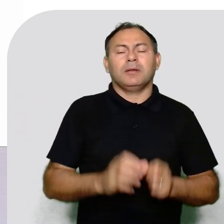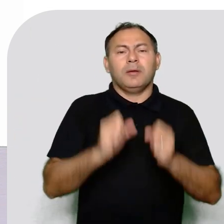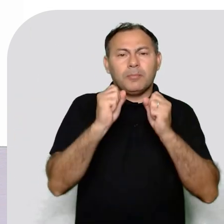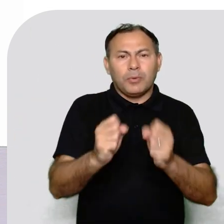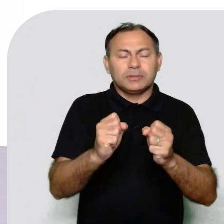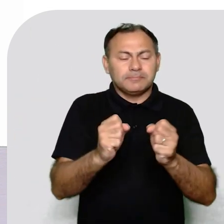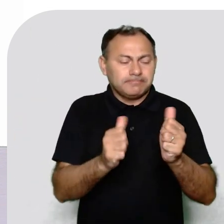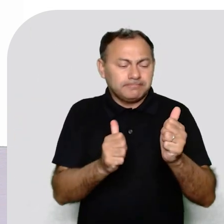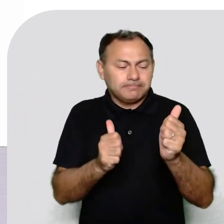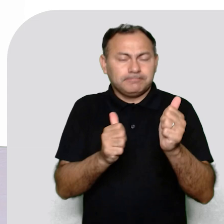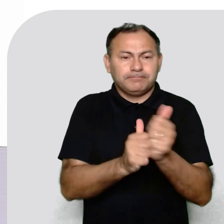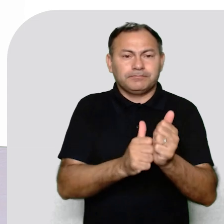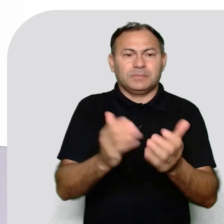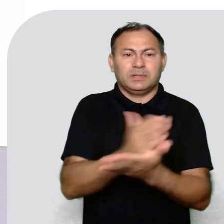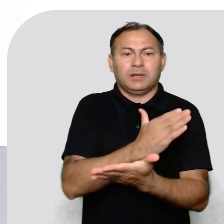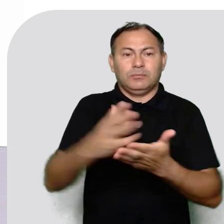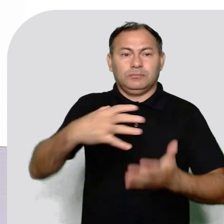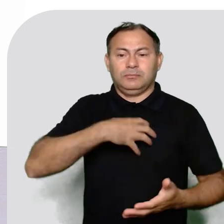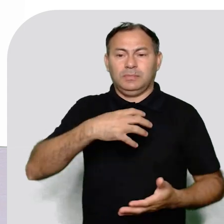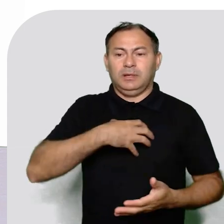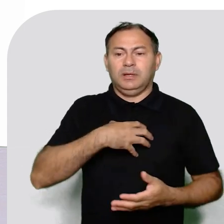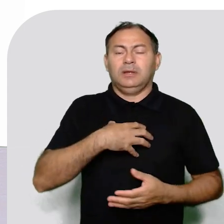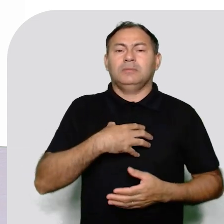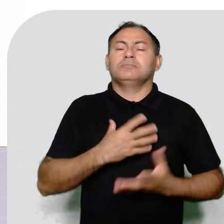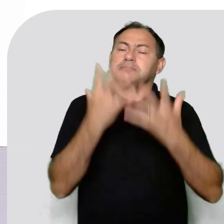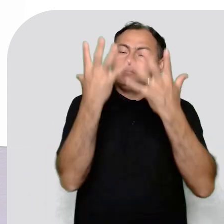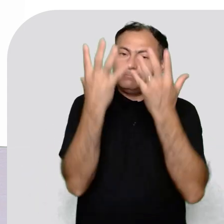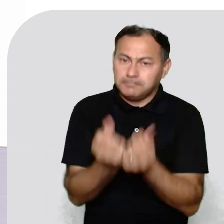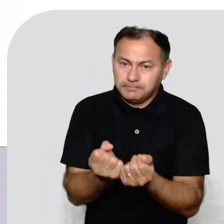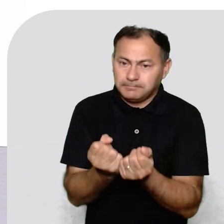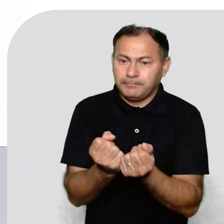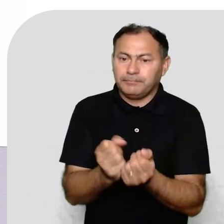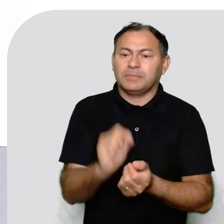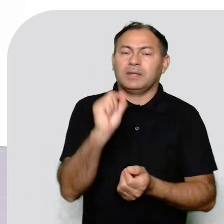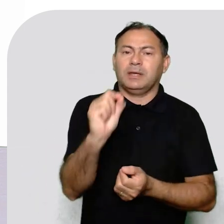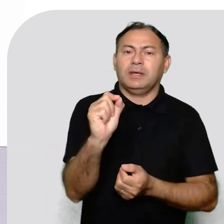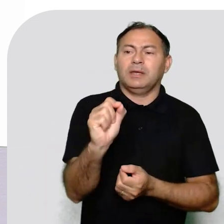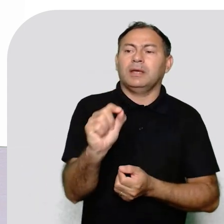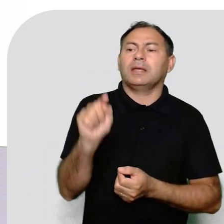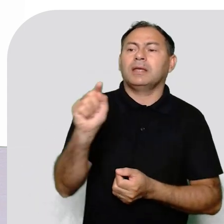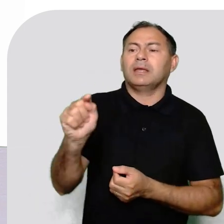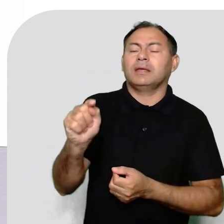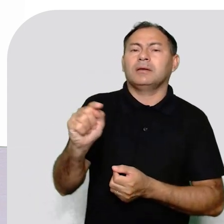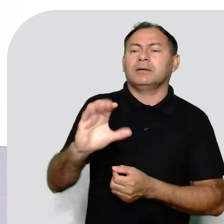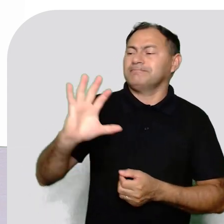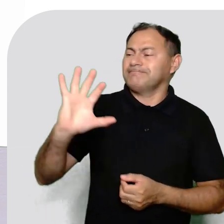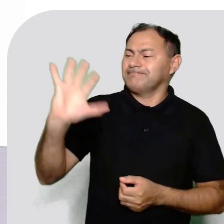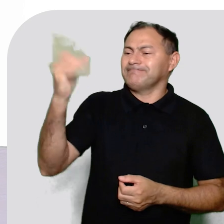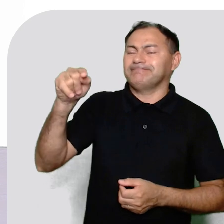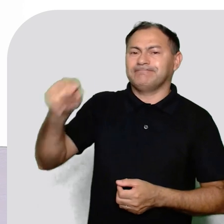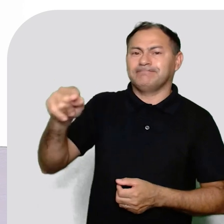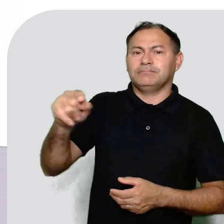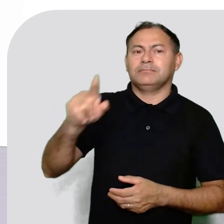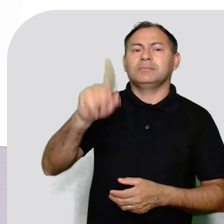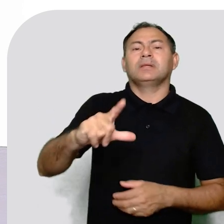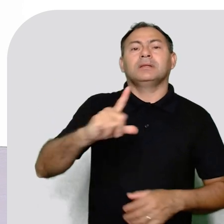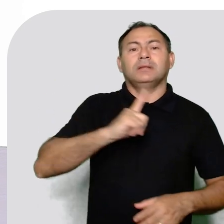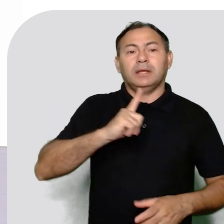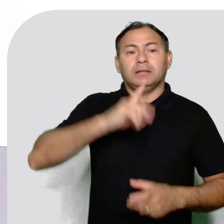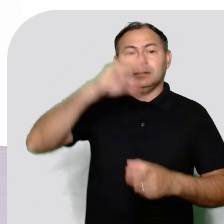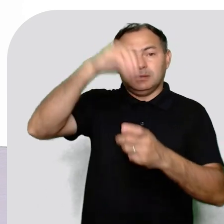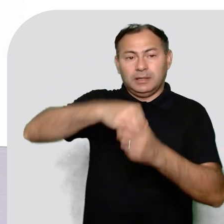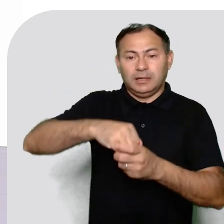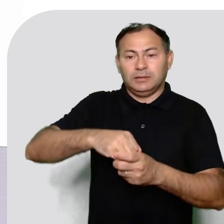possamos nos aproximar de alguma forma, admitindo que aquele caos que